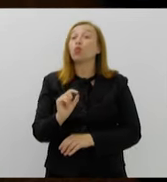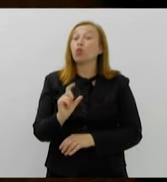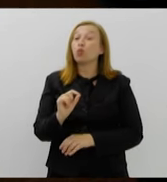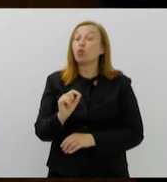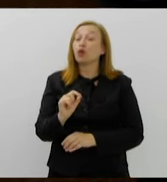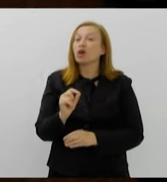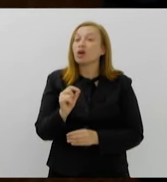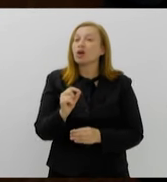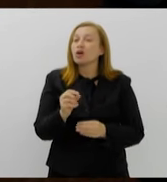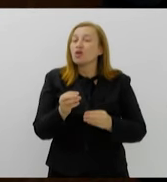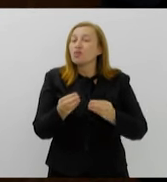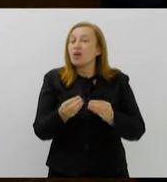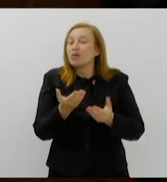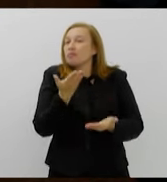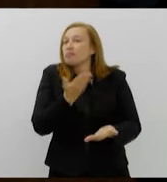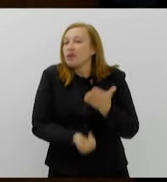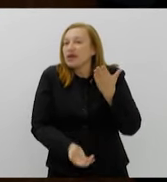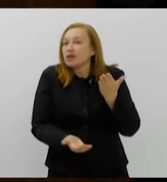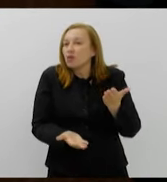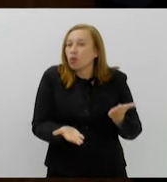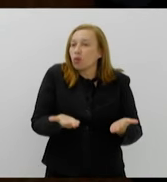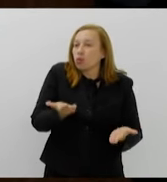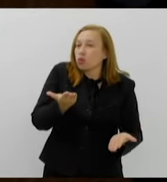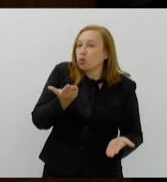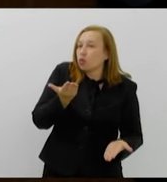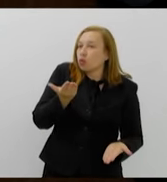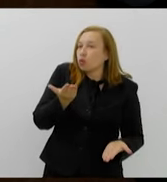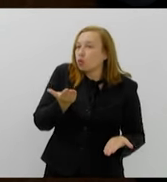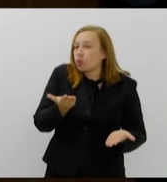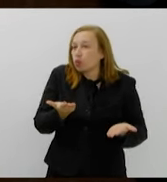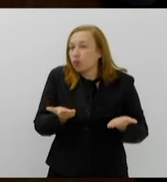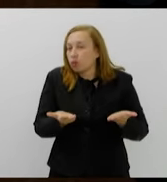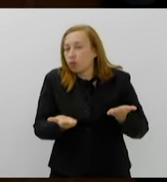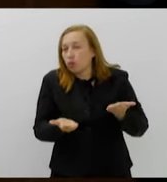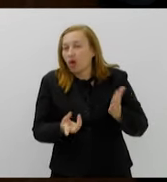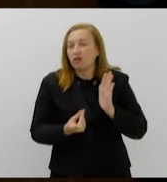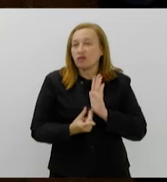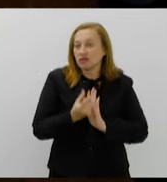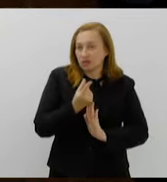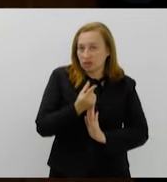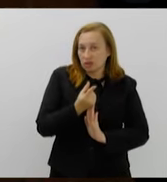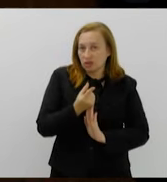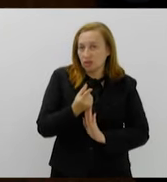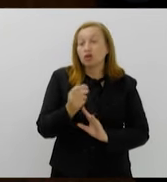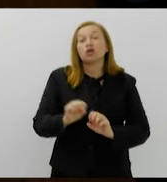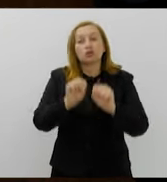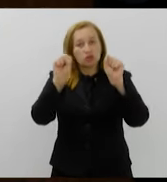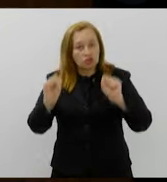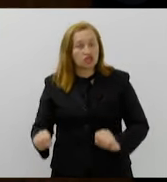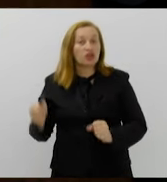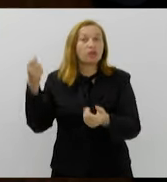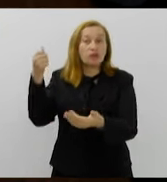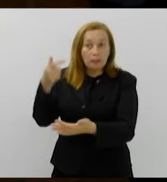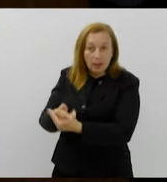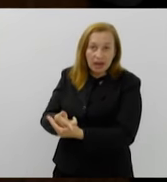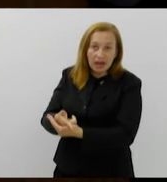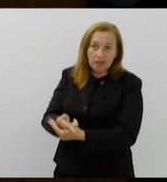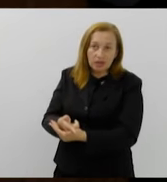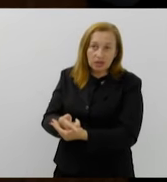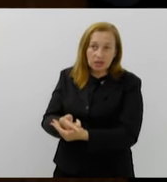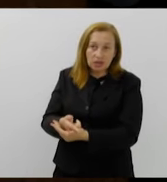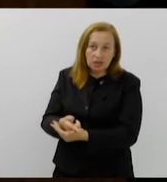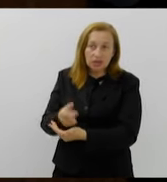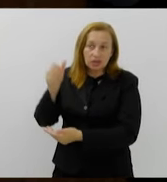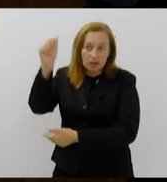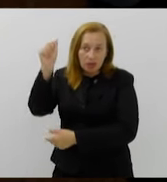quebra do equilíbrio financeiro e atuarial do sistema de pagamento de nativos e